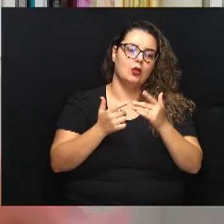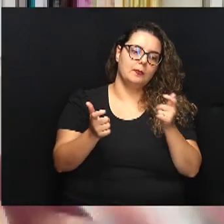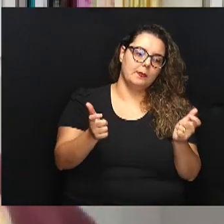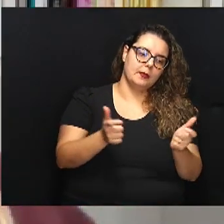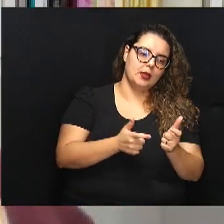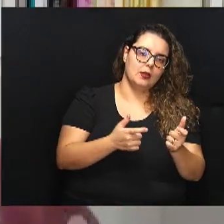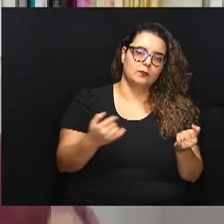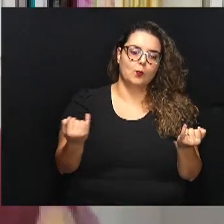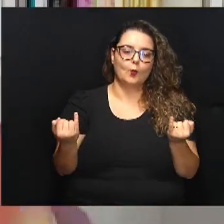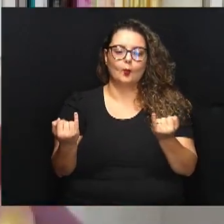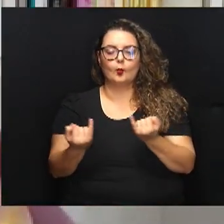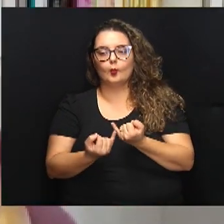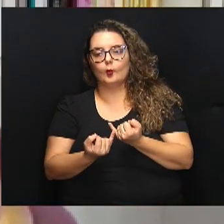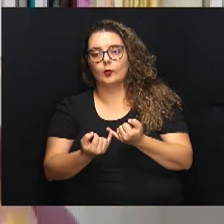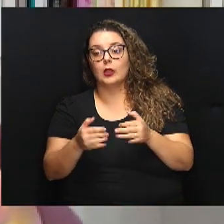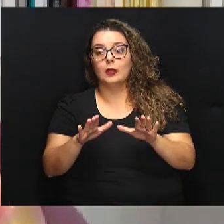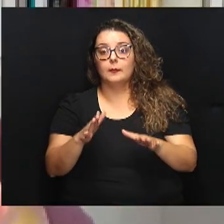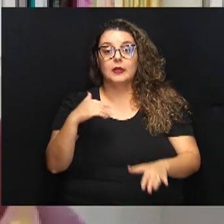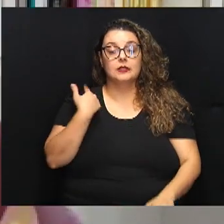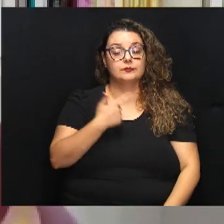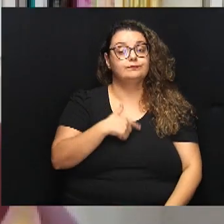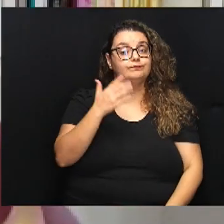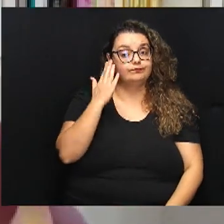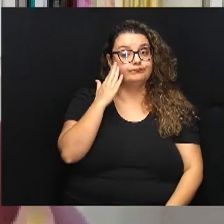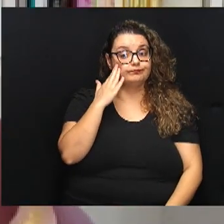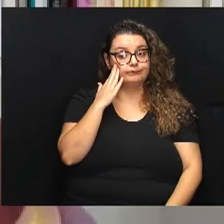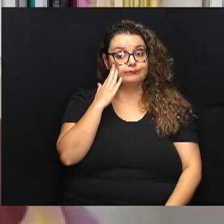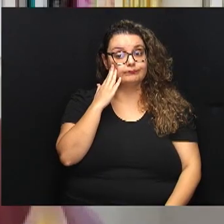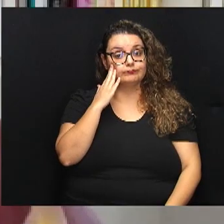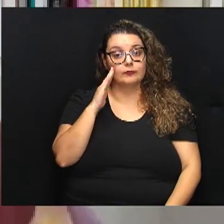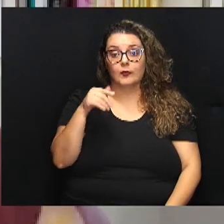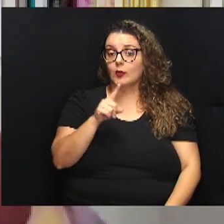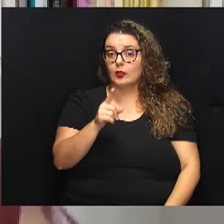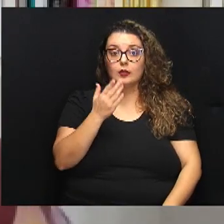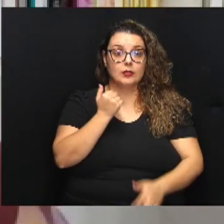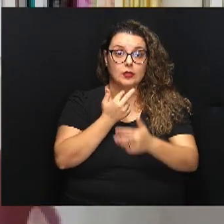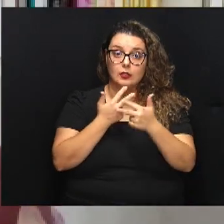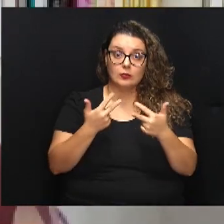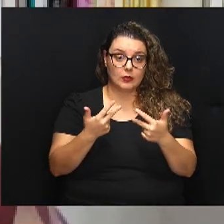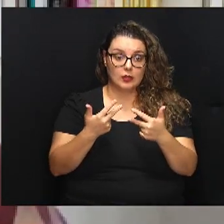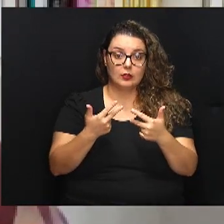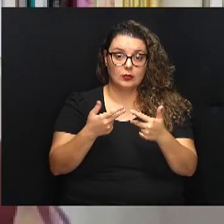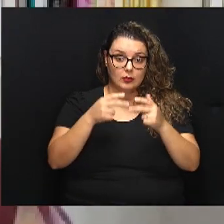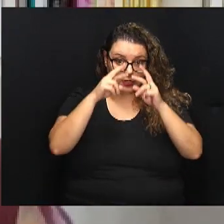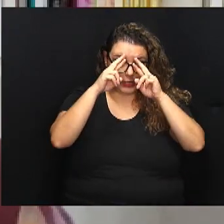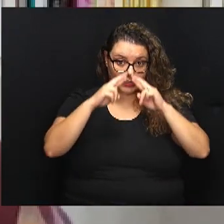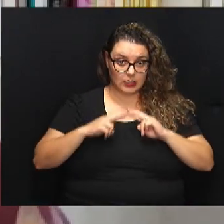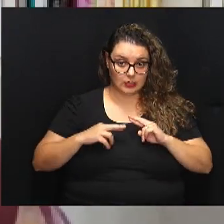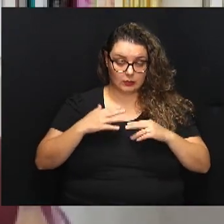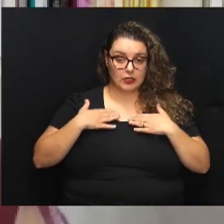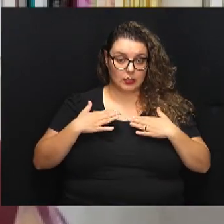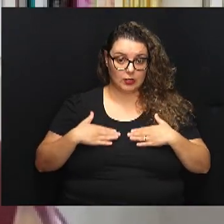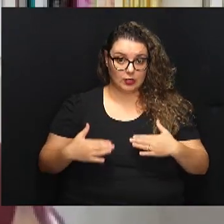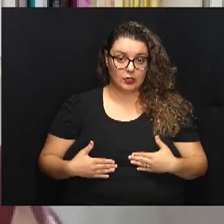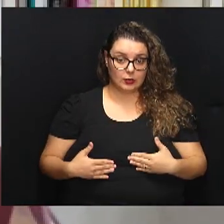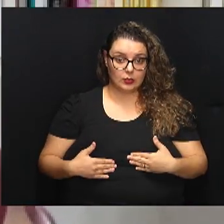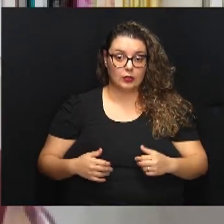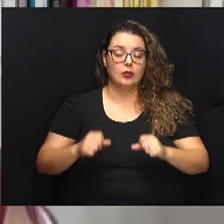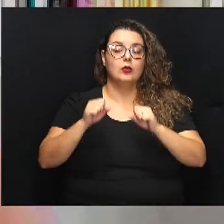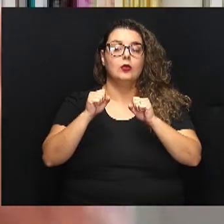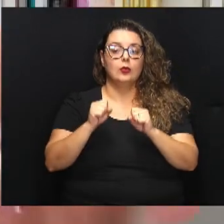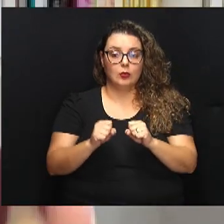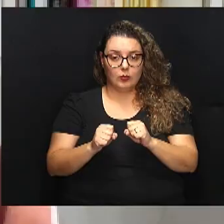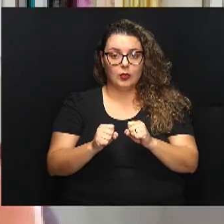para emagrecer, só que a gente sabe, né, quando você não come respeitando o seu corpo, você pode